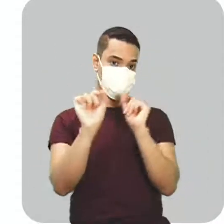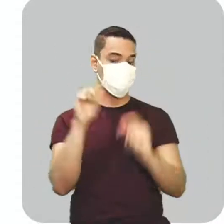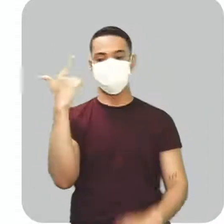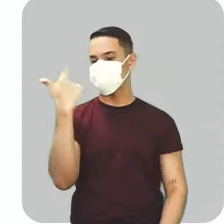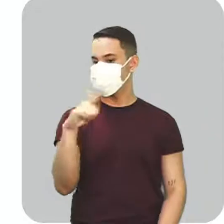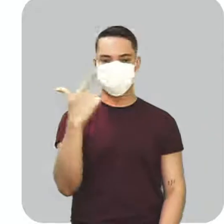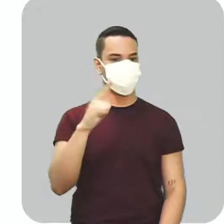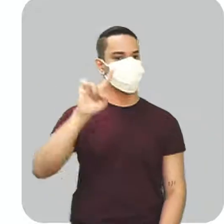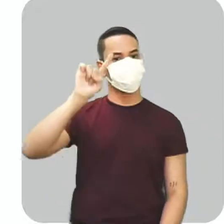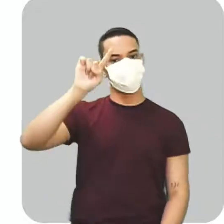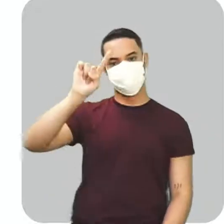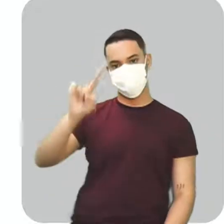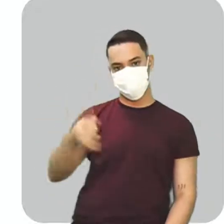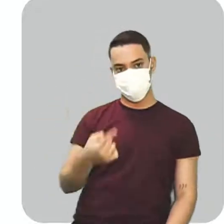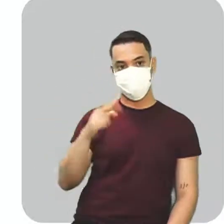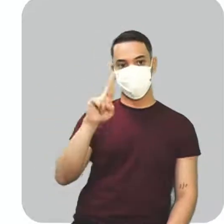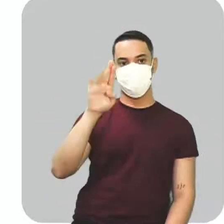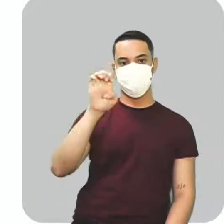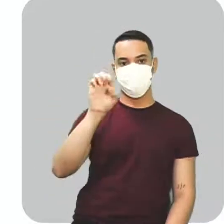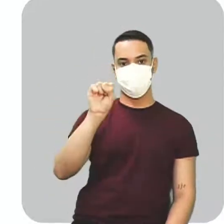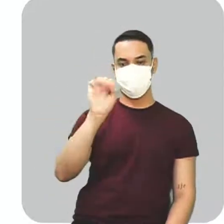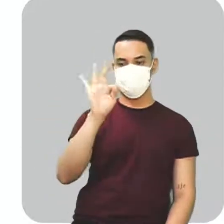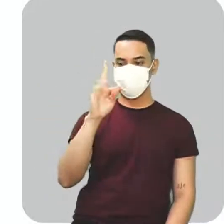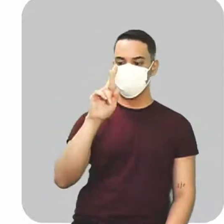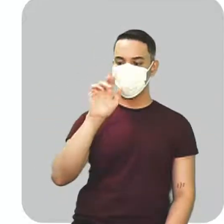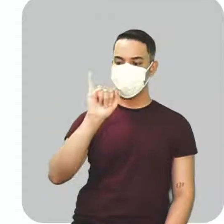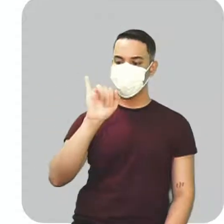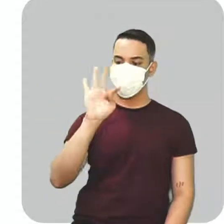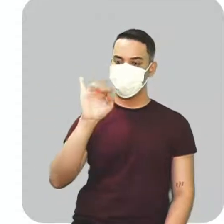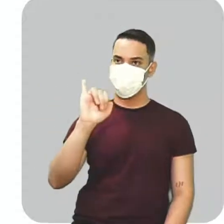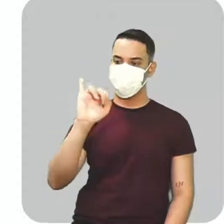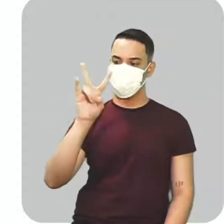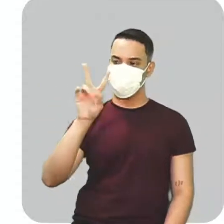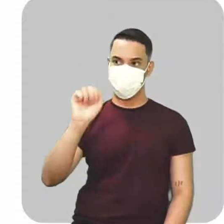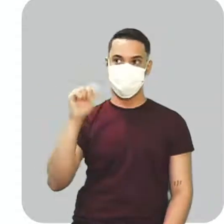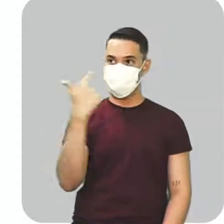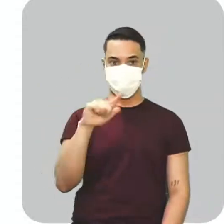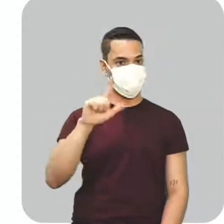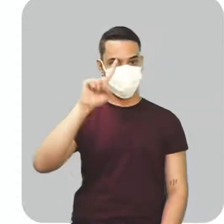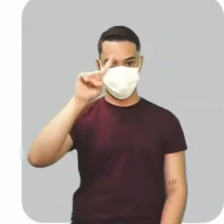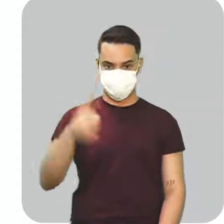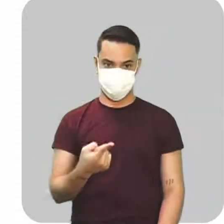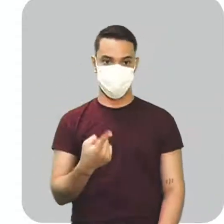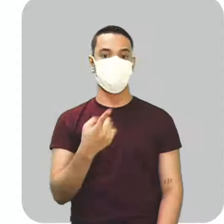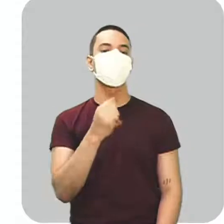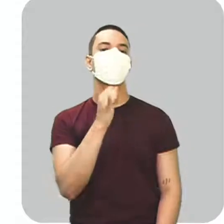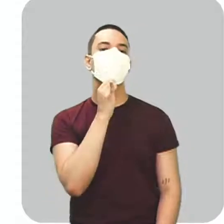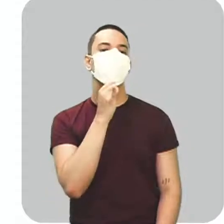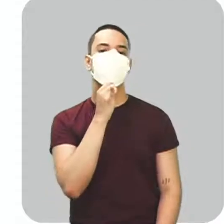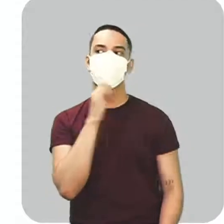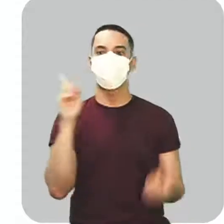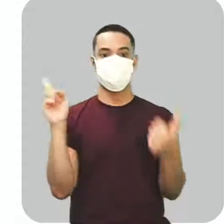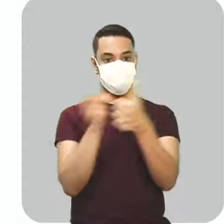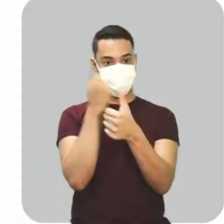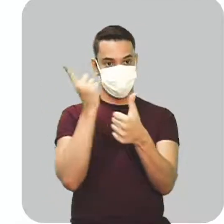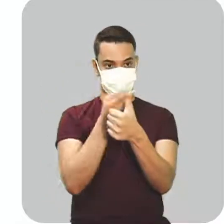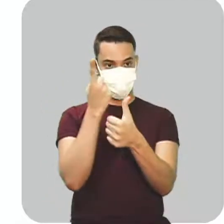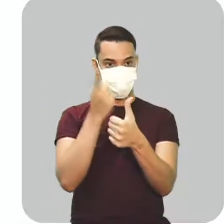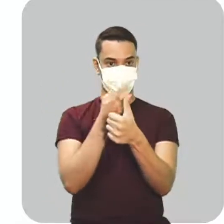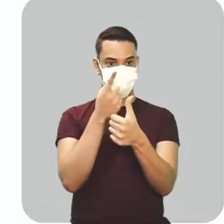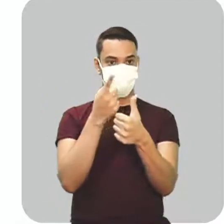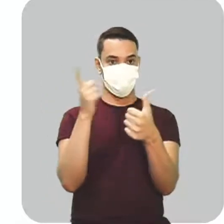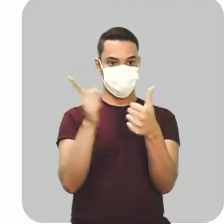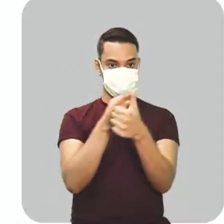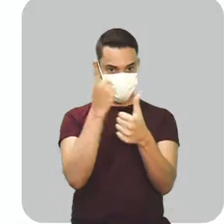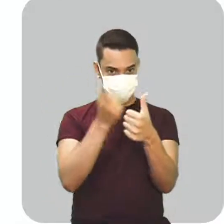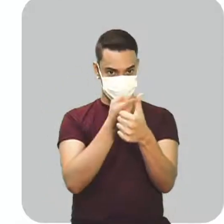tem vírgula. Restritiva não tem vírgula, tá? Olha o exemplo aqui, ó. A primeira que se pôs